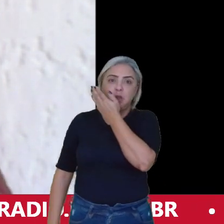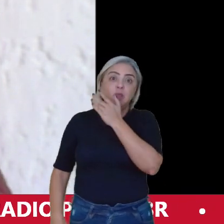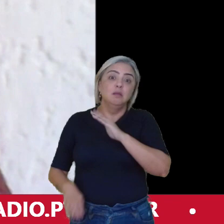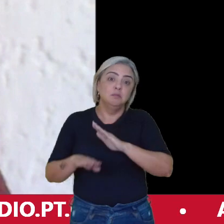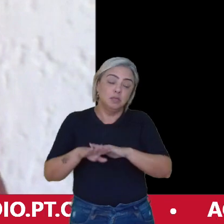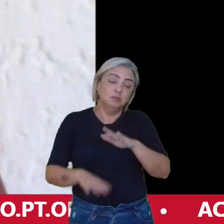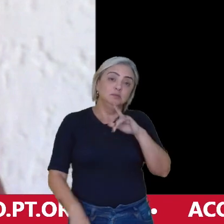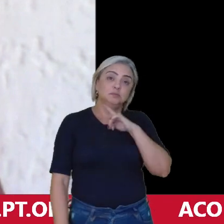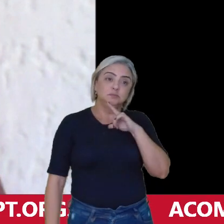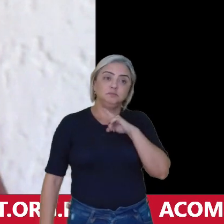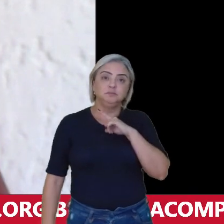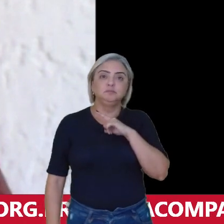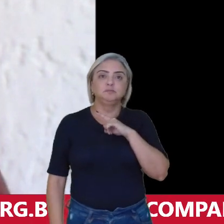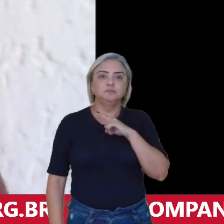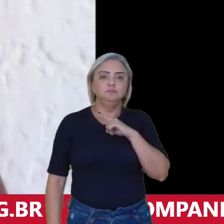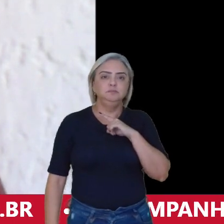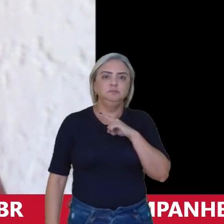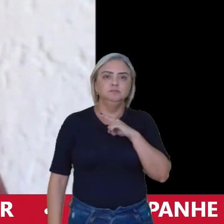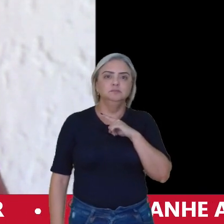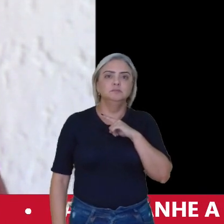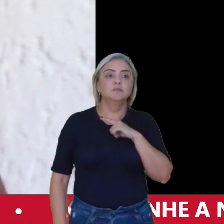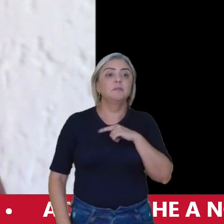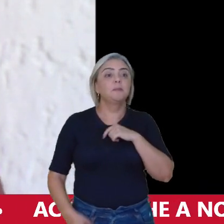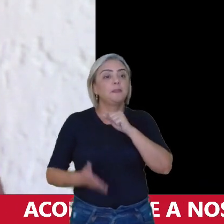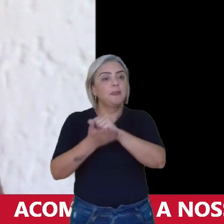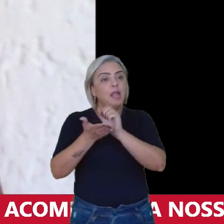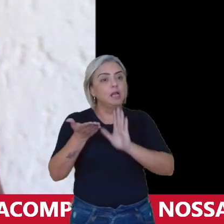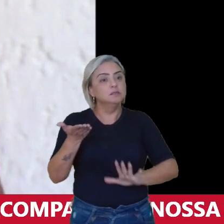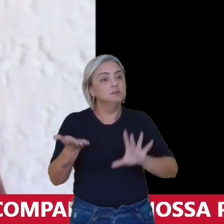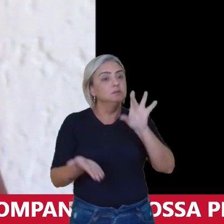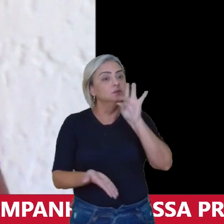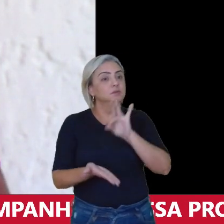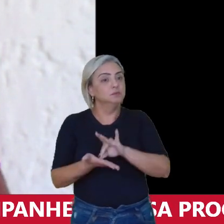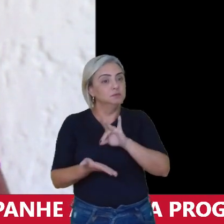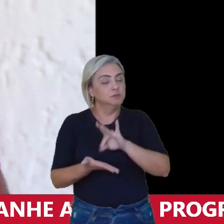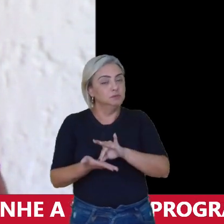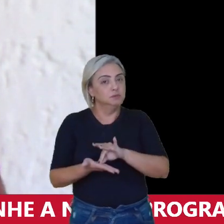que nós tenhamos tido ações concretas,